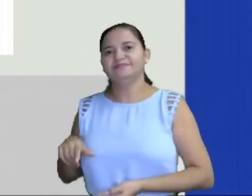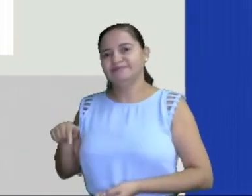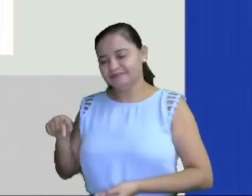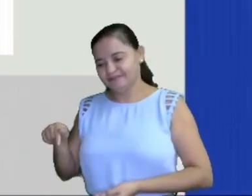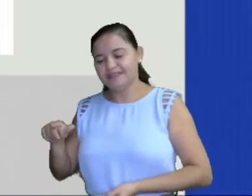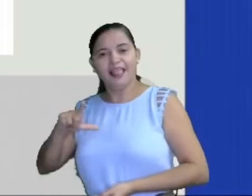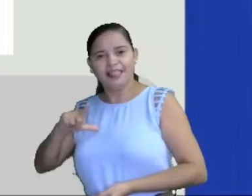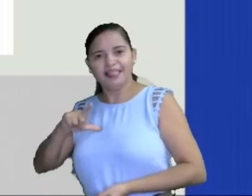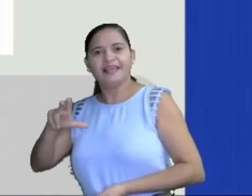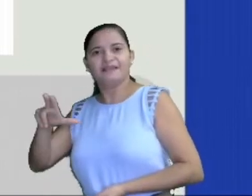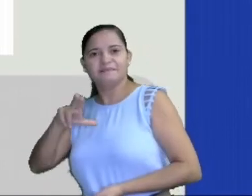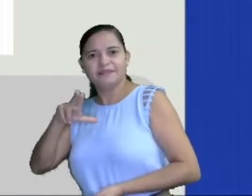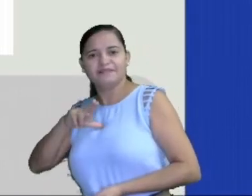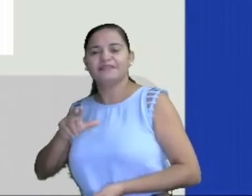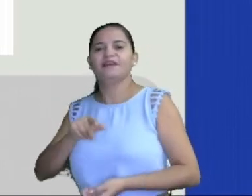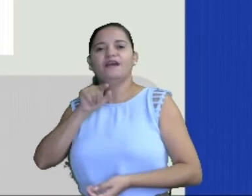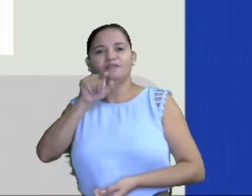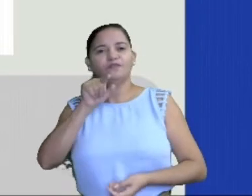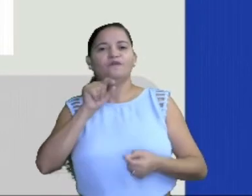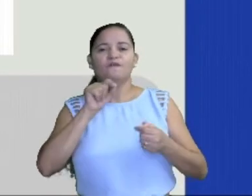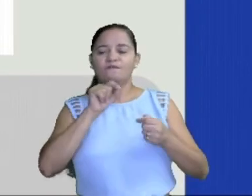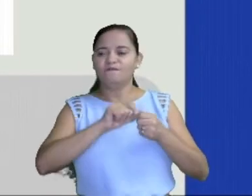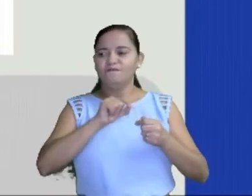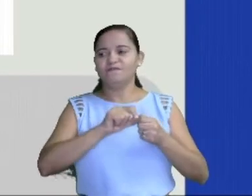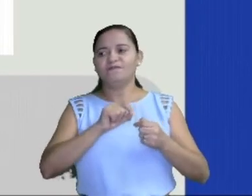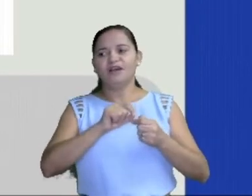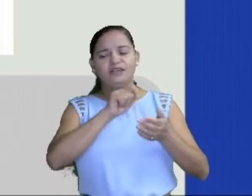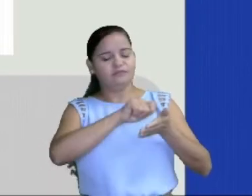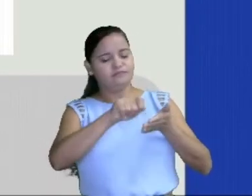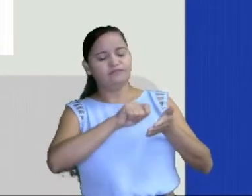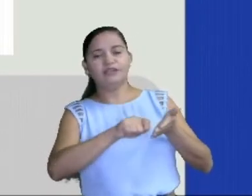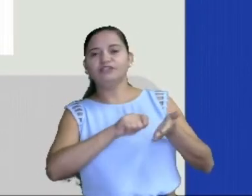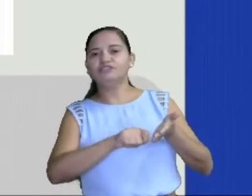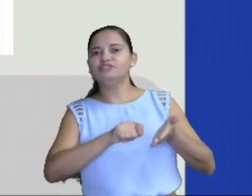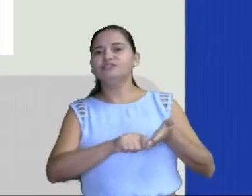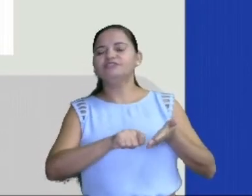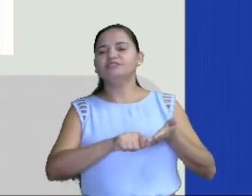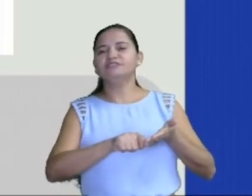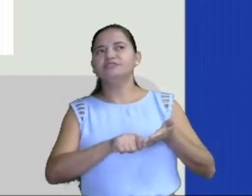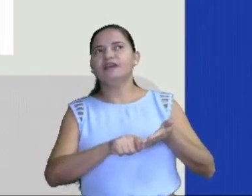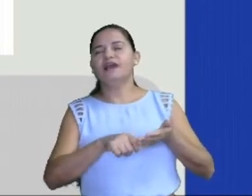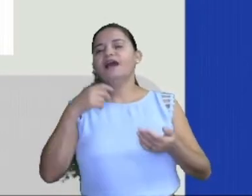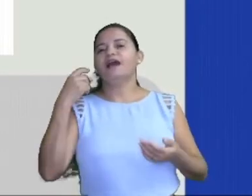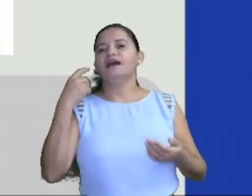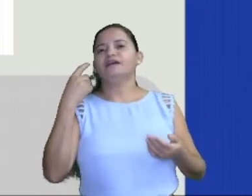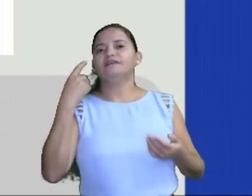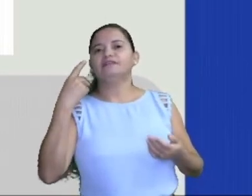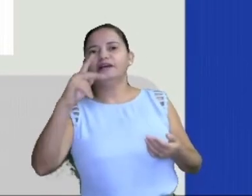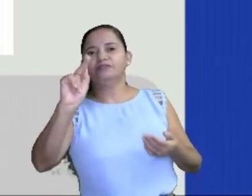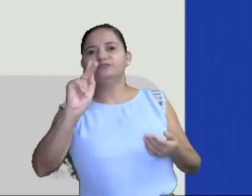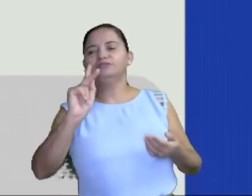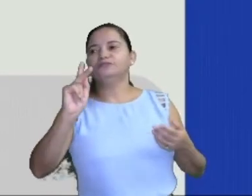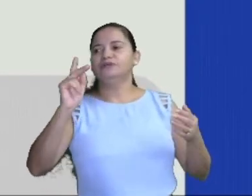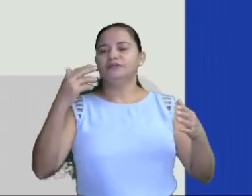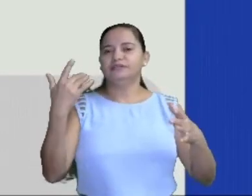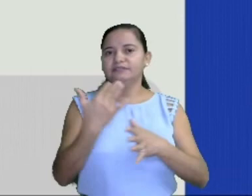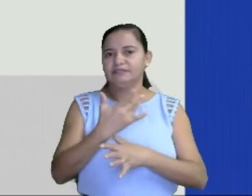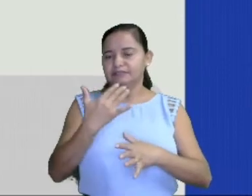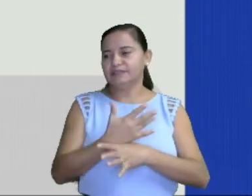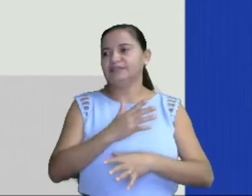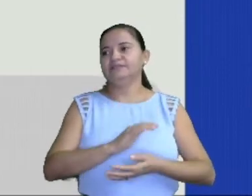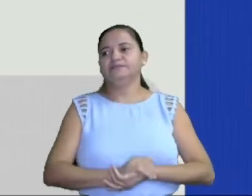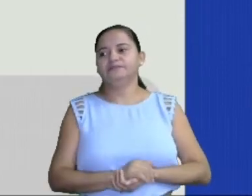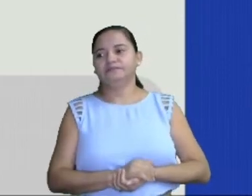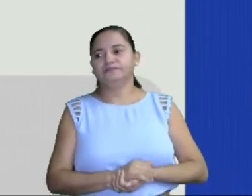listinha dos espaços públicos e espaços privados que existem no seu bairro,